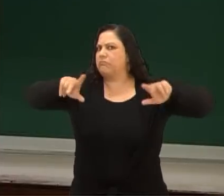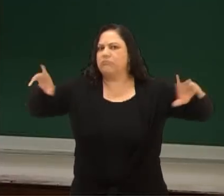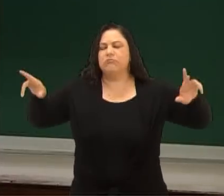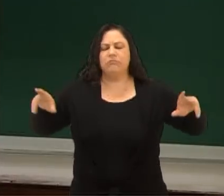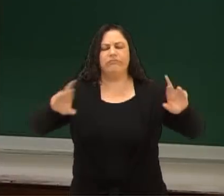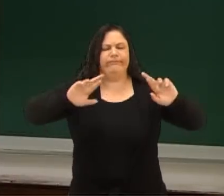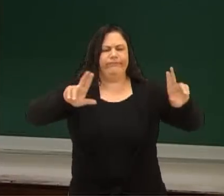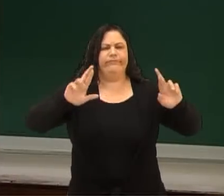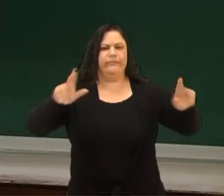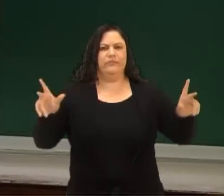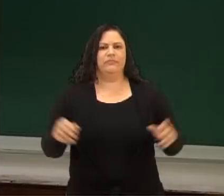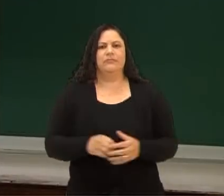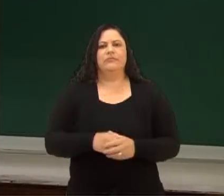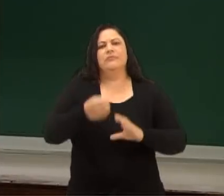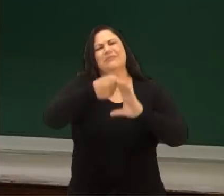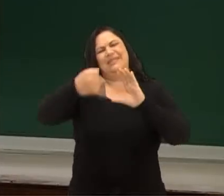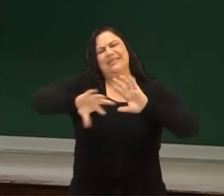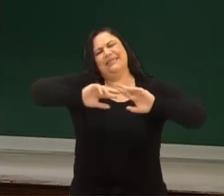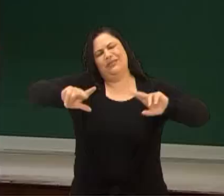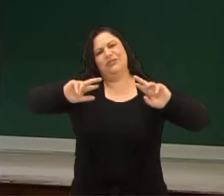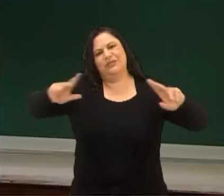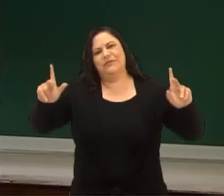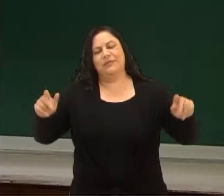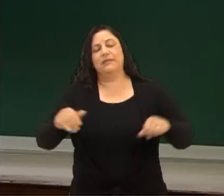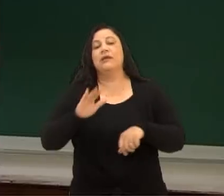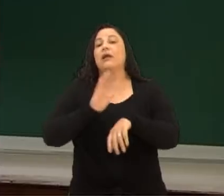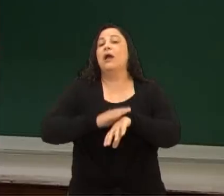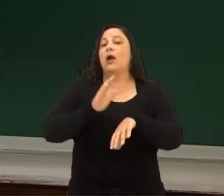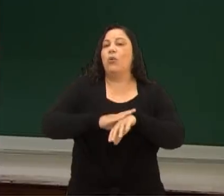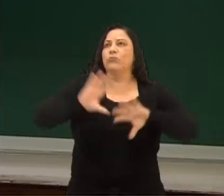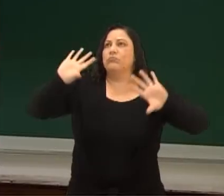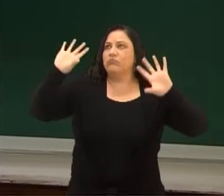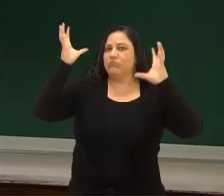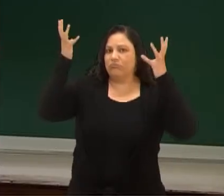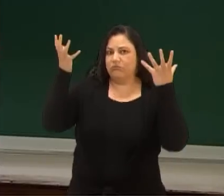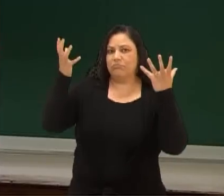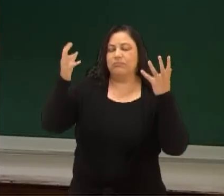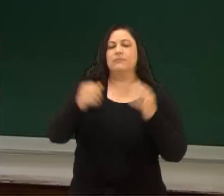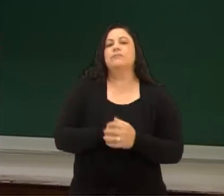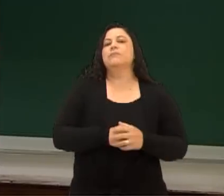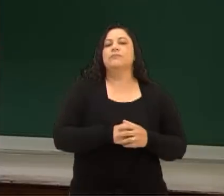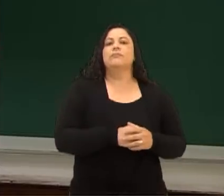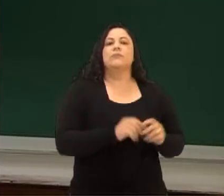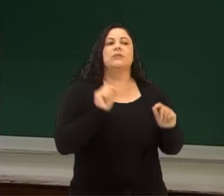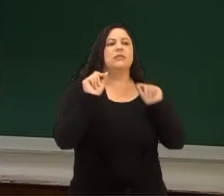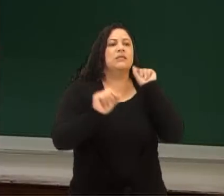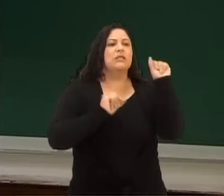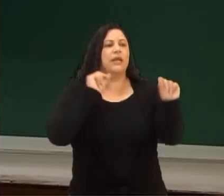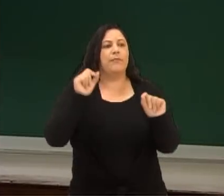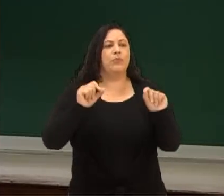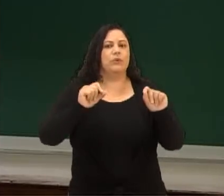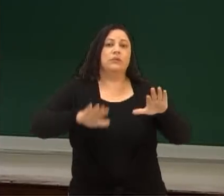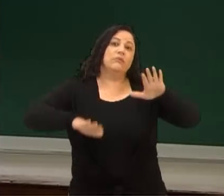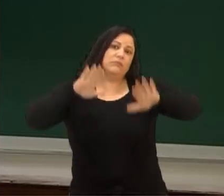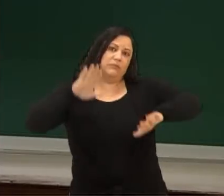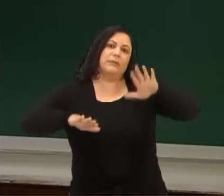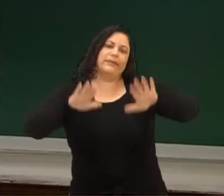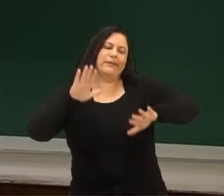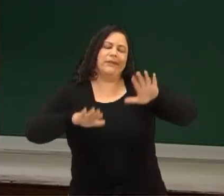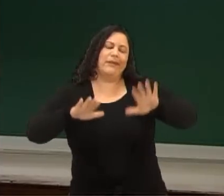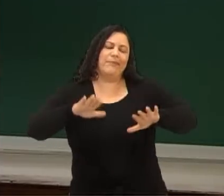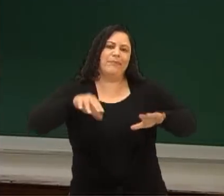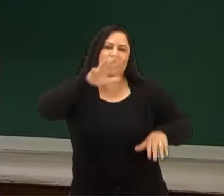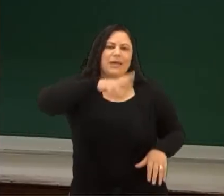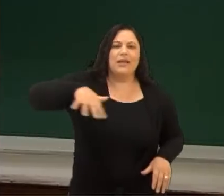gente usa para se designar ao tempo atmosférico. O tempo atmosférico depende das